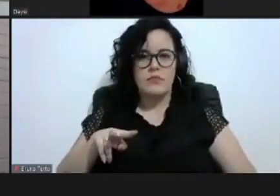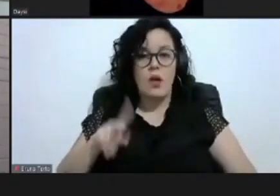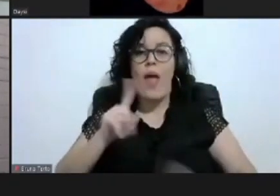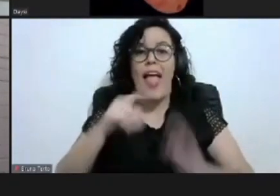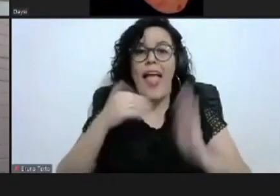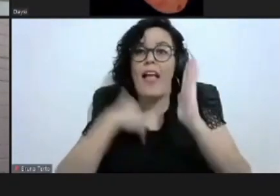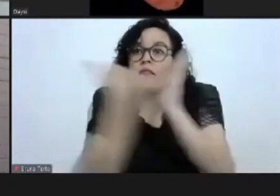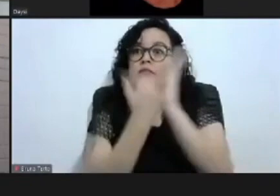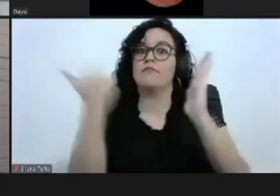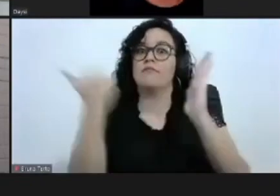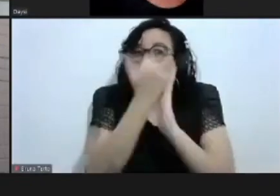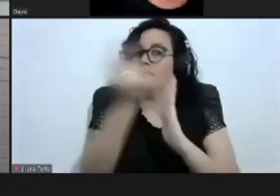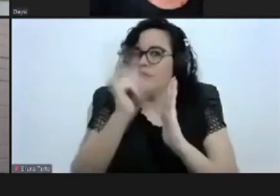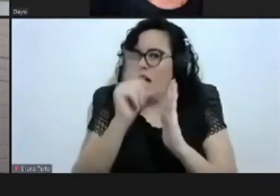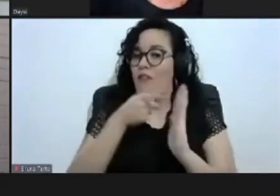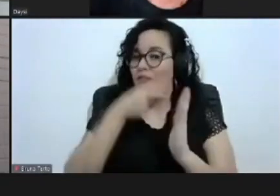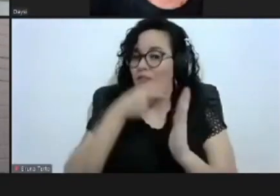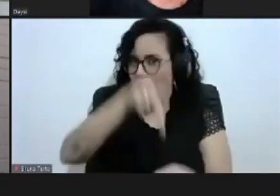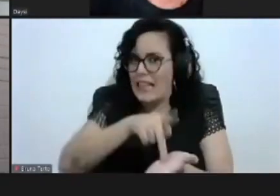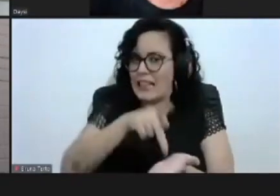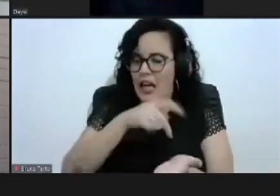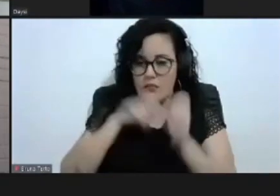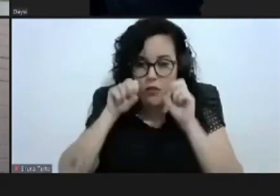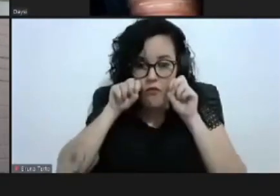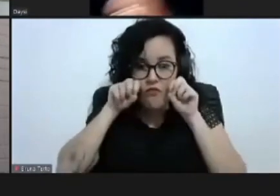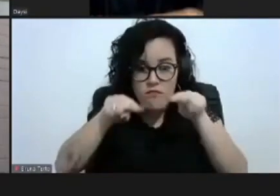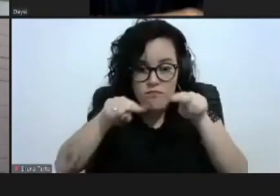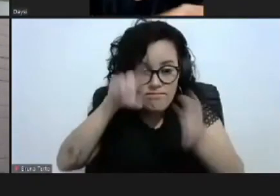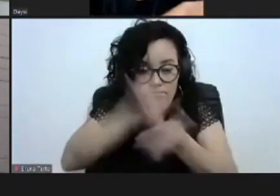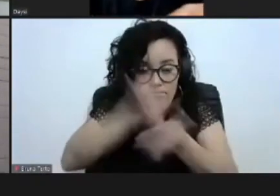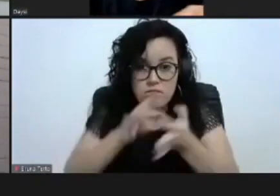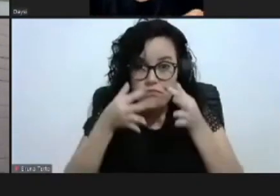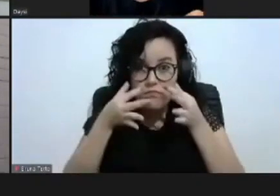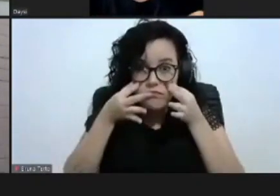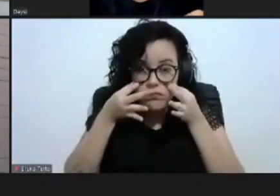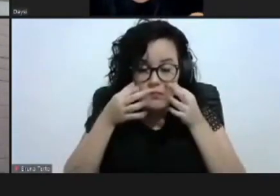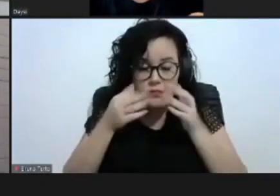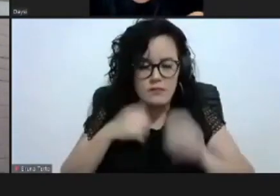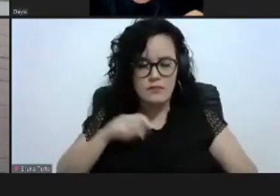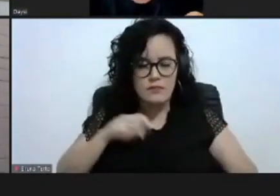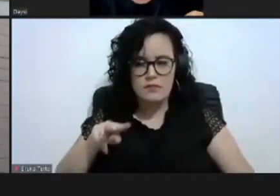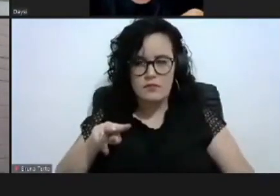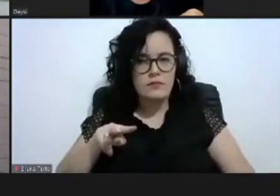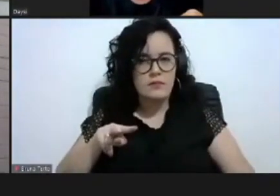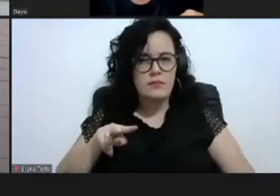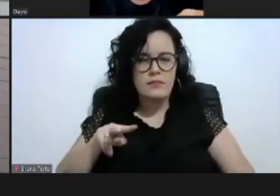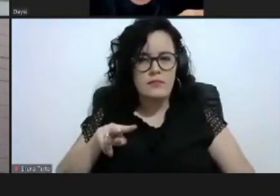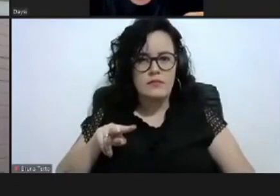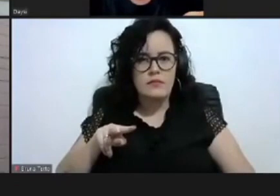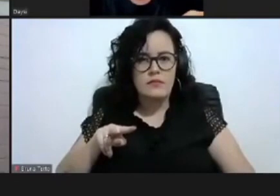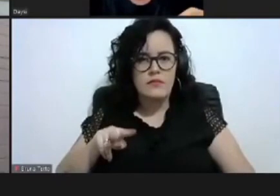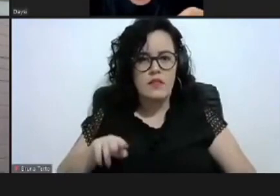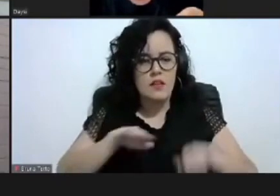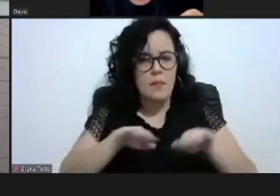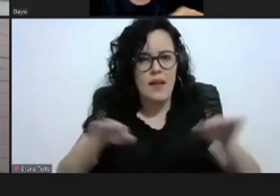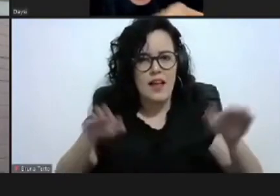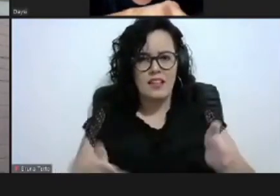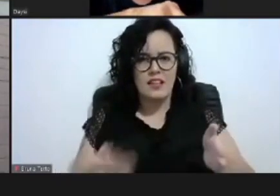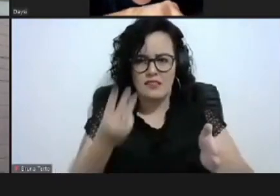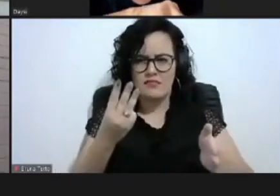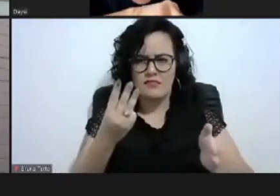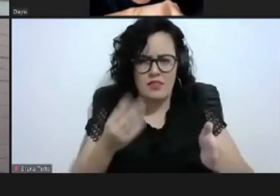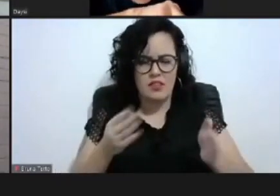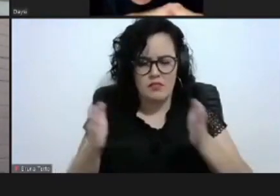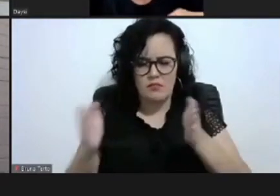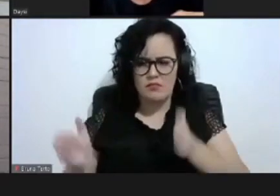que é vero mesmo, estou descrevendo o que eu vivi. Me chama atenção porque eram 3 mesinhas, eu achei que era mesa